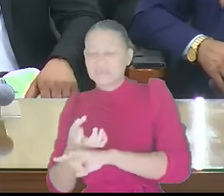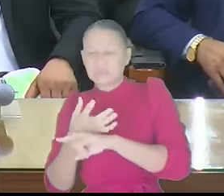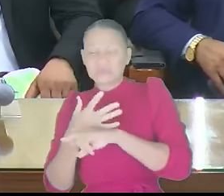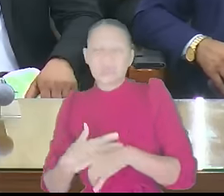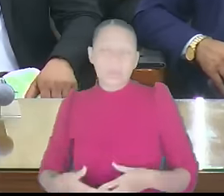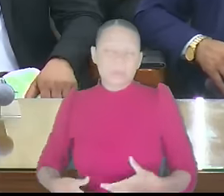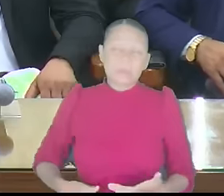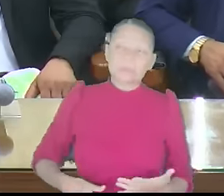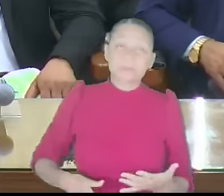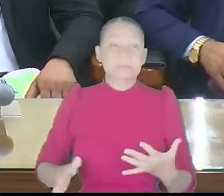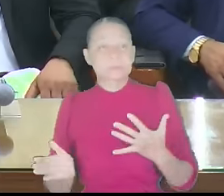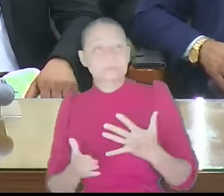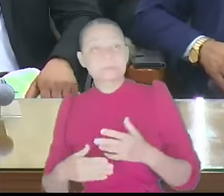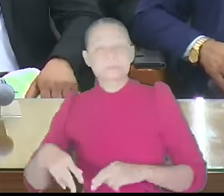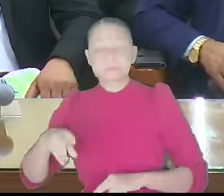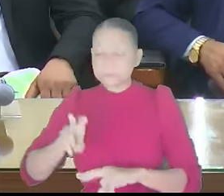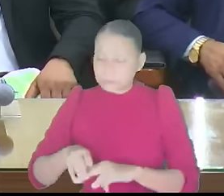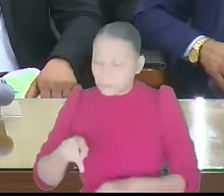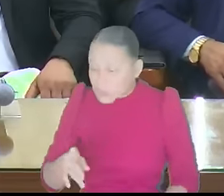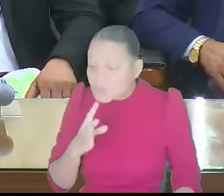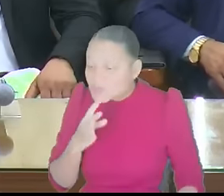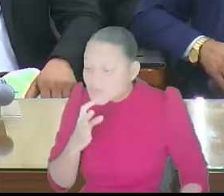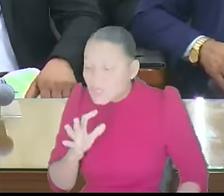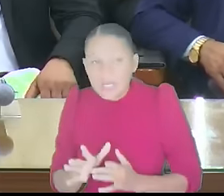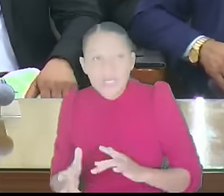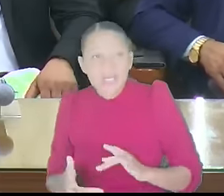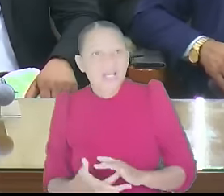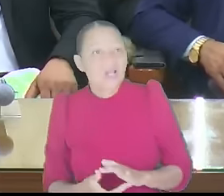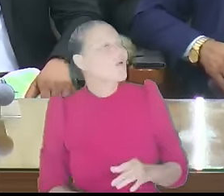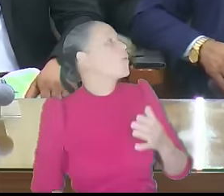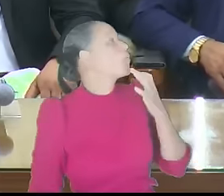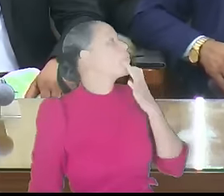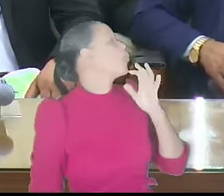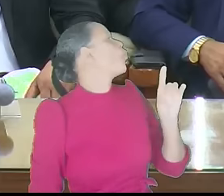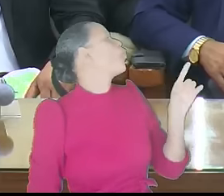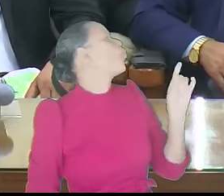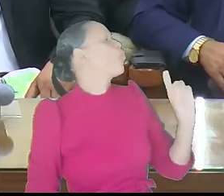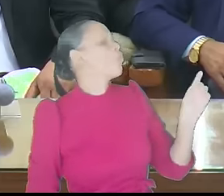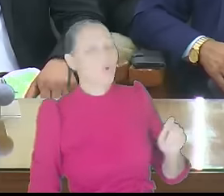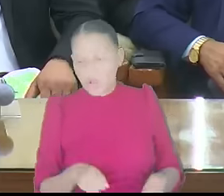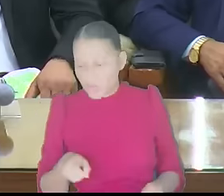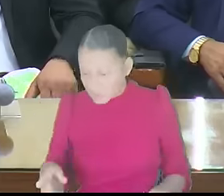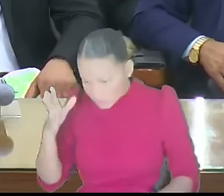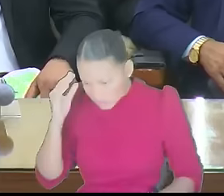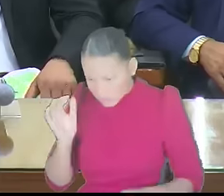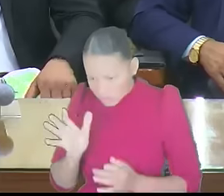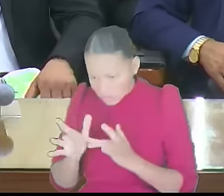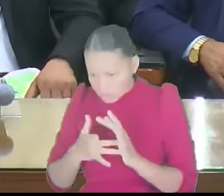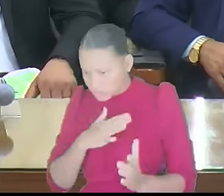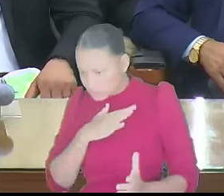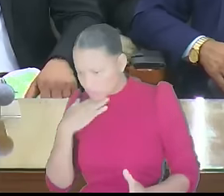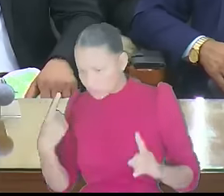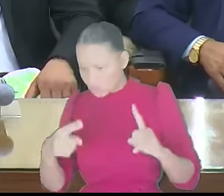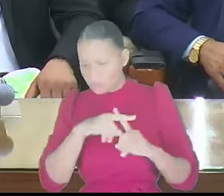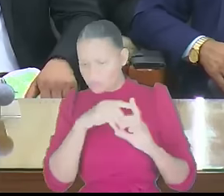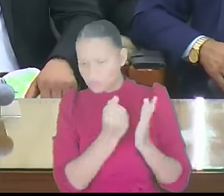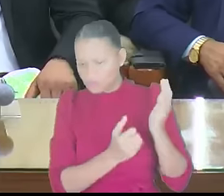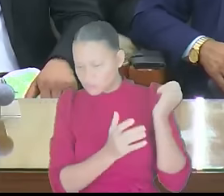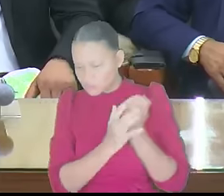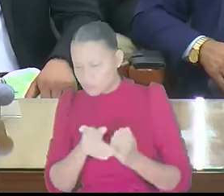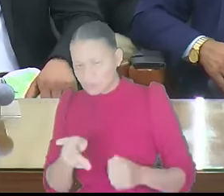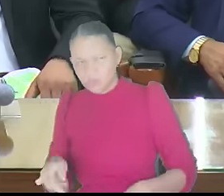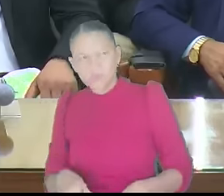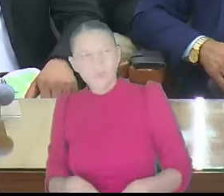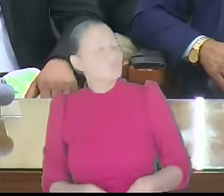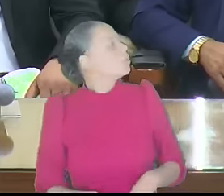tamborete, aí o irmão: você conhece Jesus? Disse: conheço, não. Você sabia que Jesus morreu numa cruz por você?